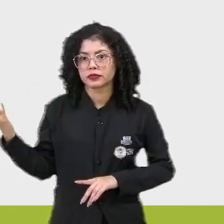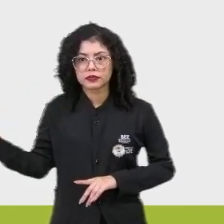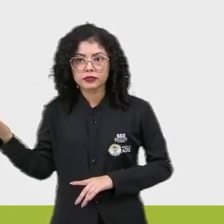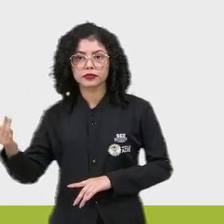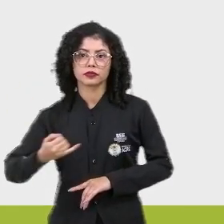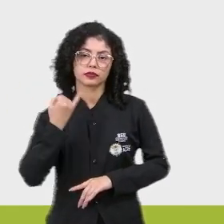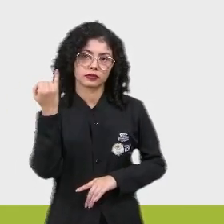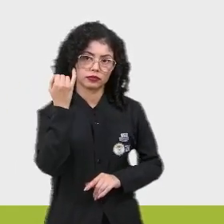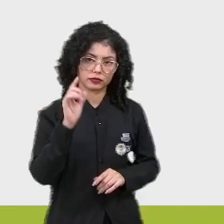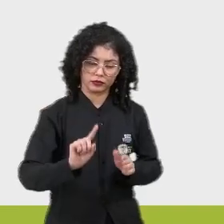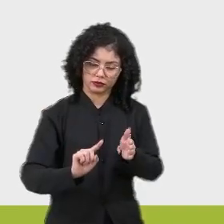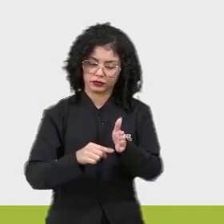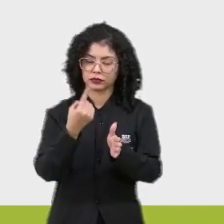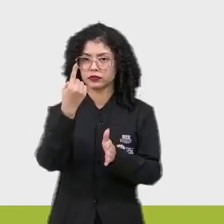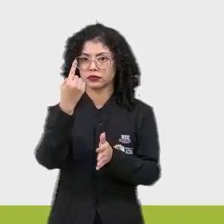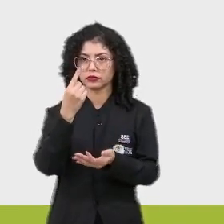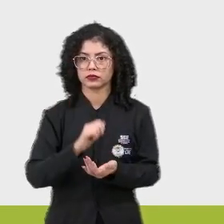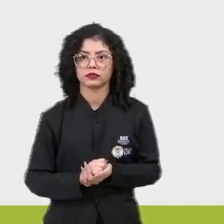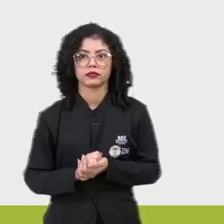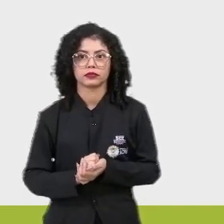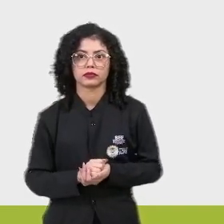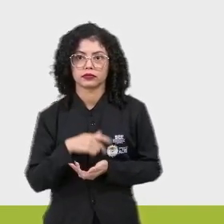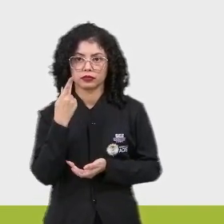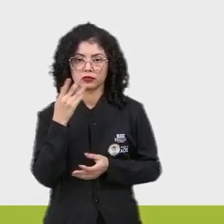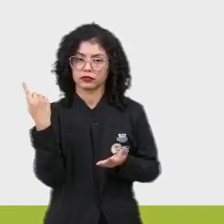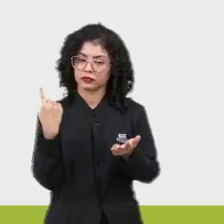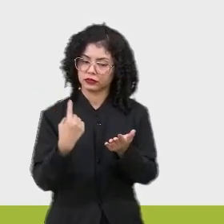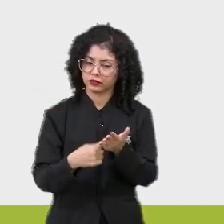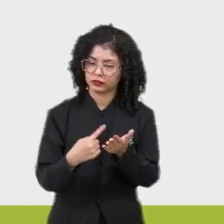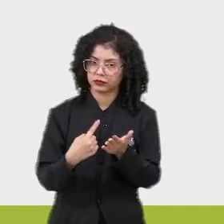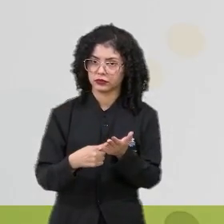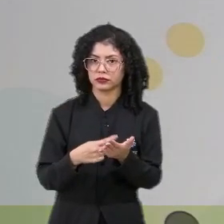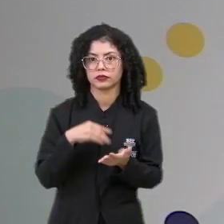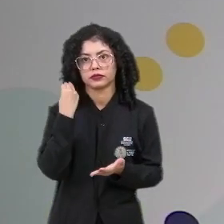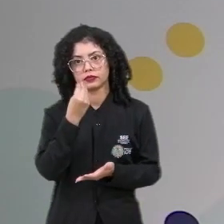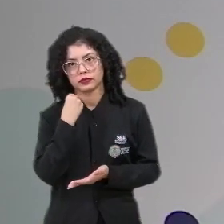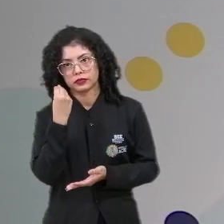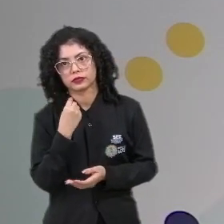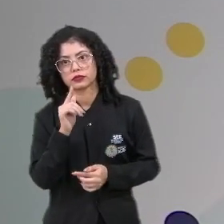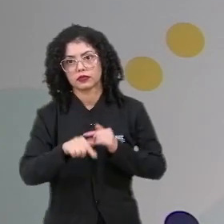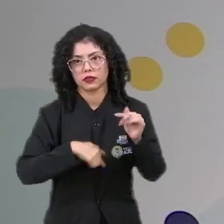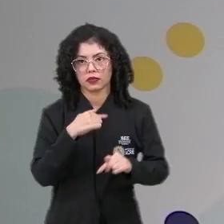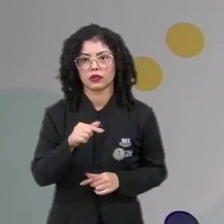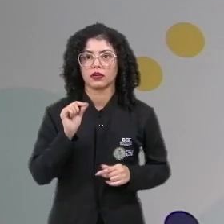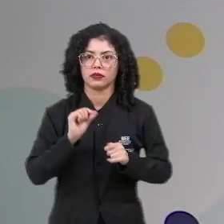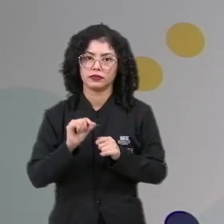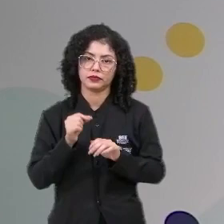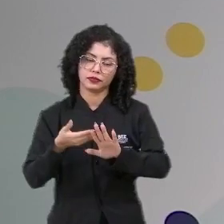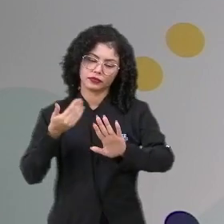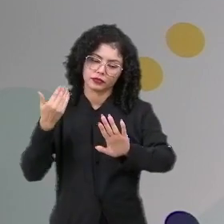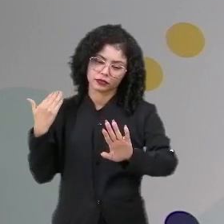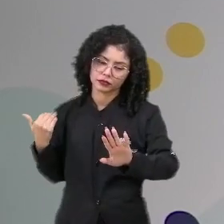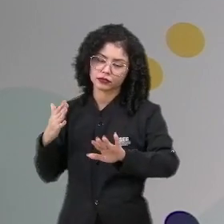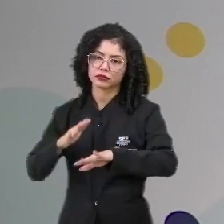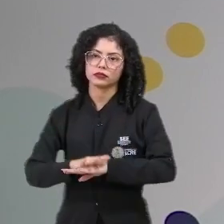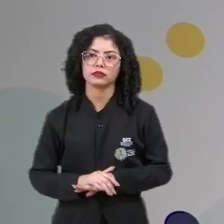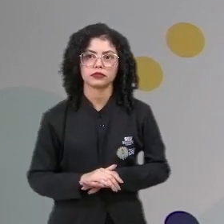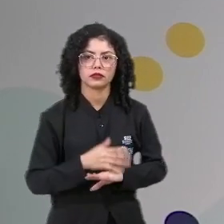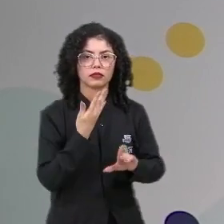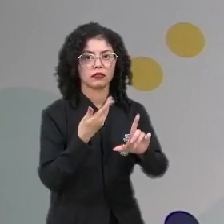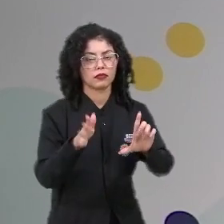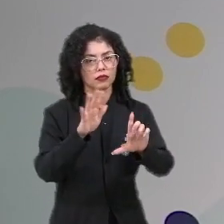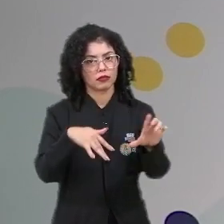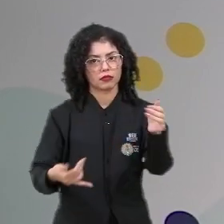por quê? Porque ele foi o primeiro a dizer, de acordo com um experimento químico realizado no seu tempo, que a